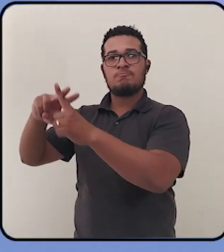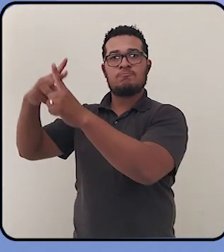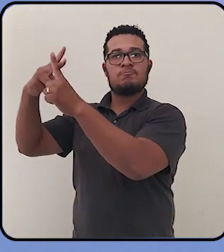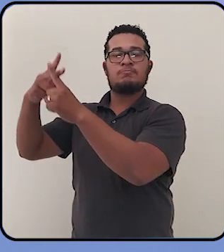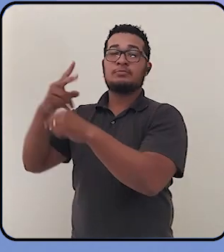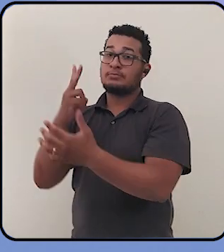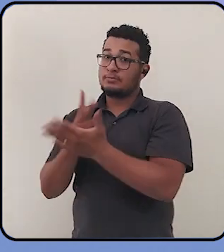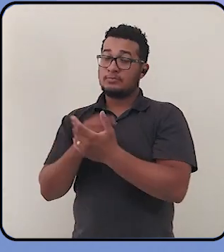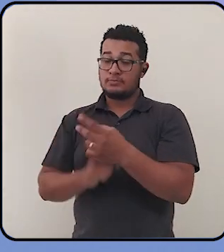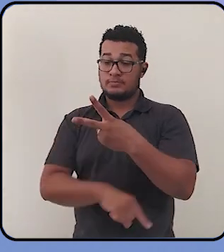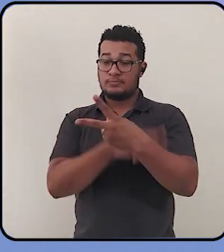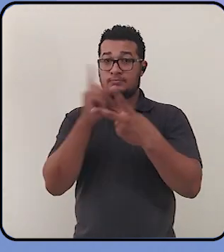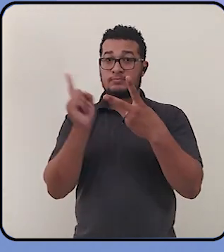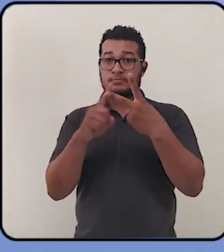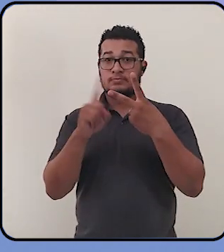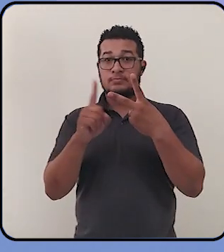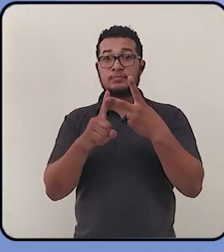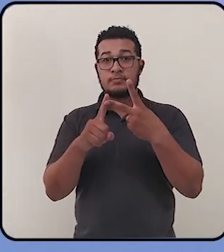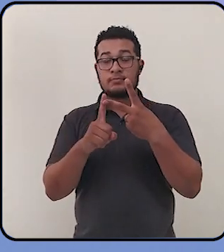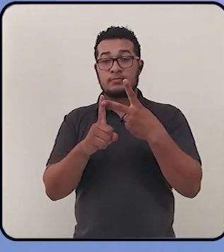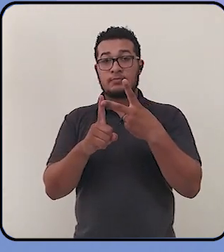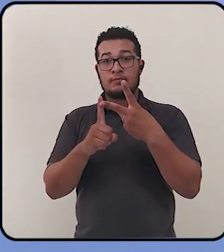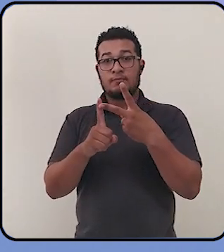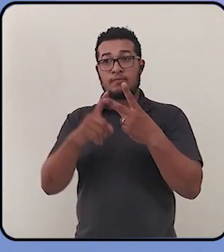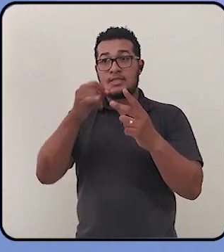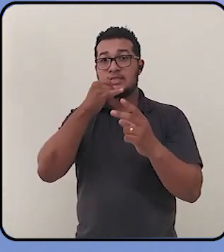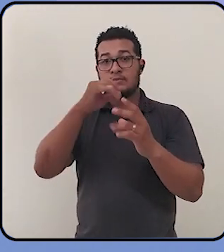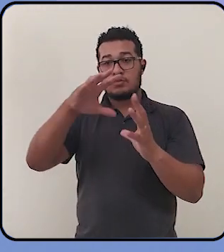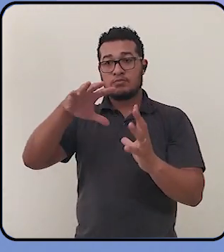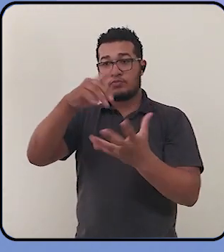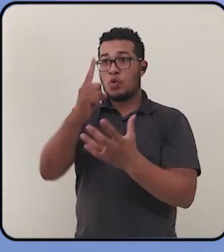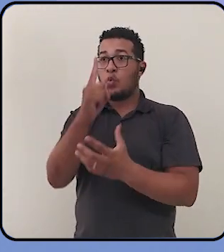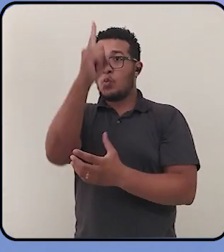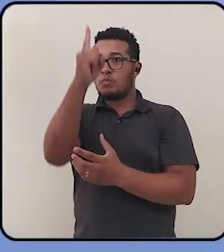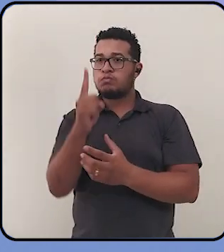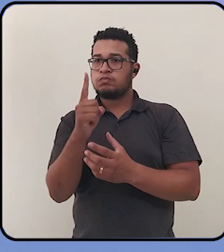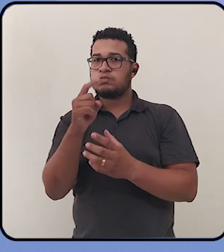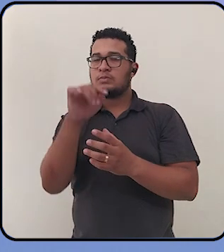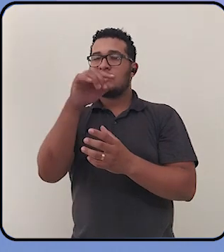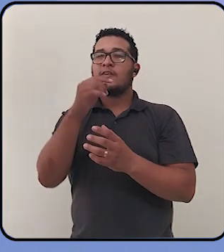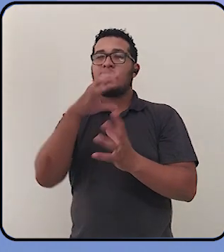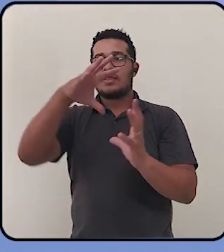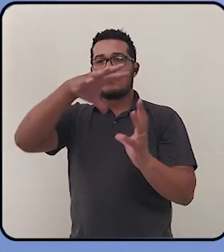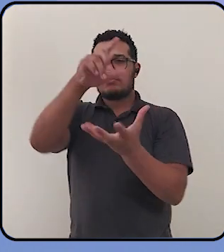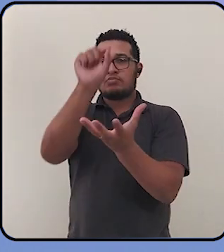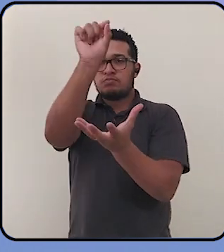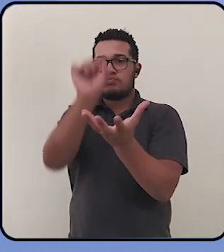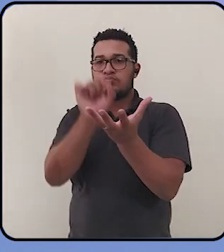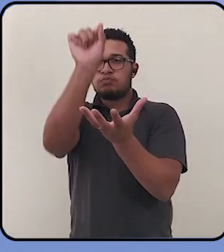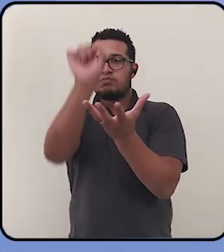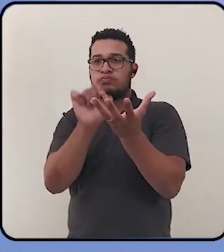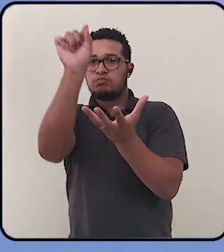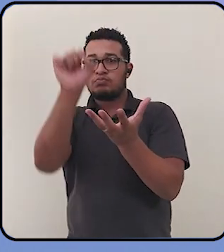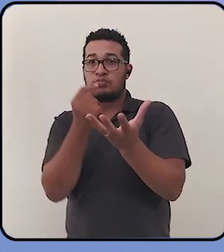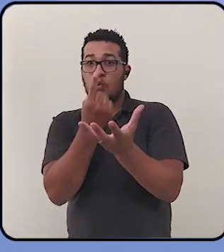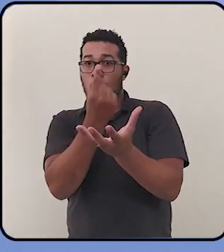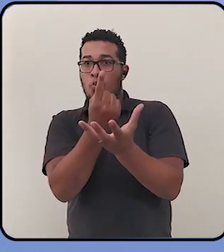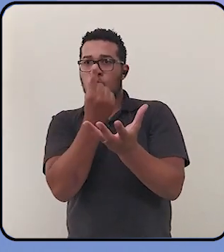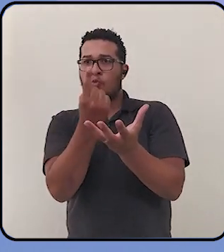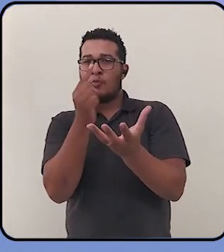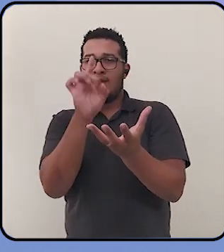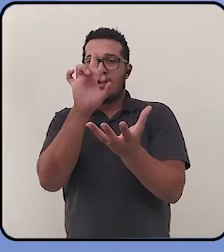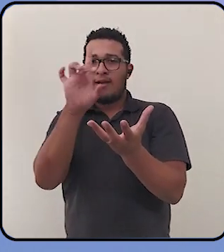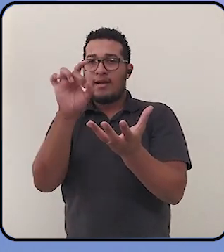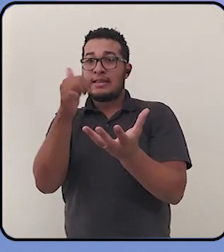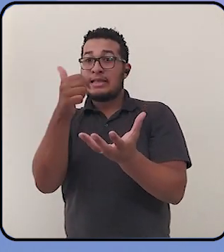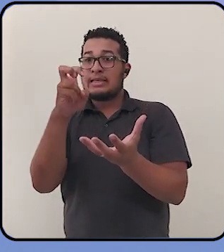horas sempre adiantam a leste. Segunda informação, um fuso igual a